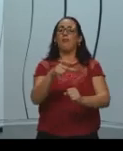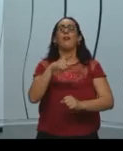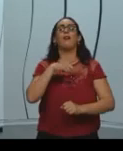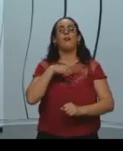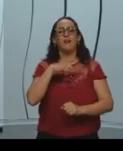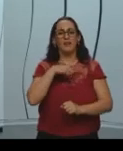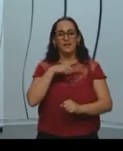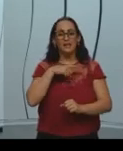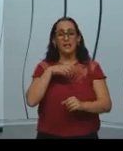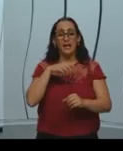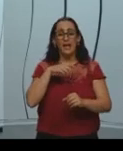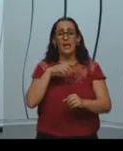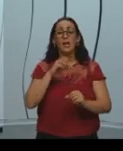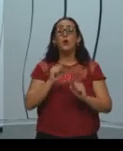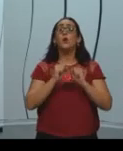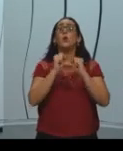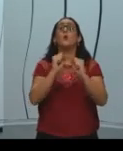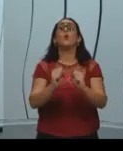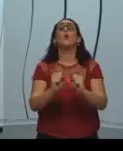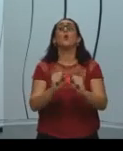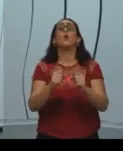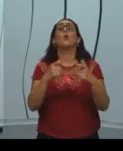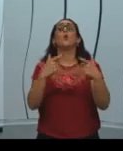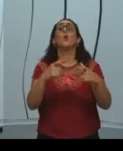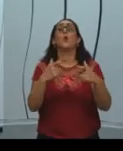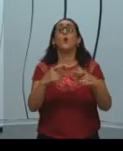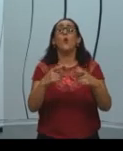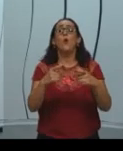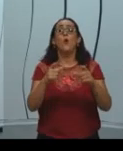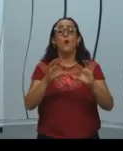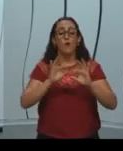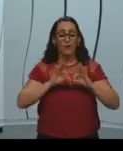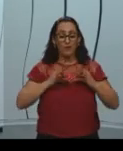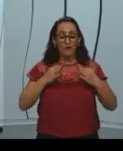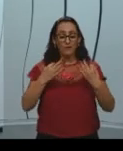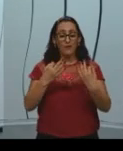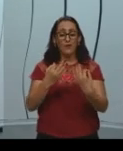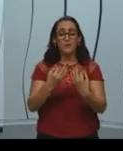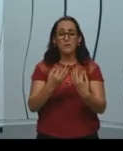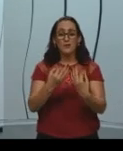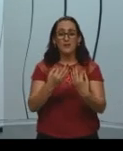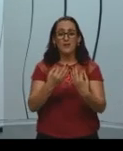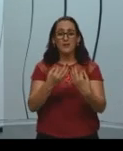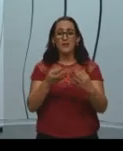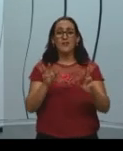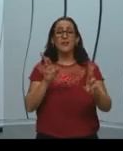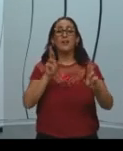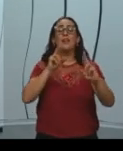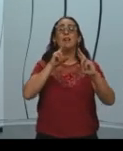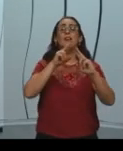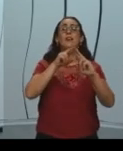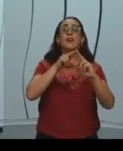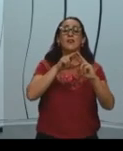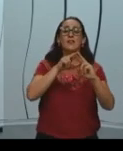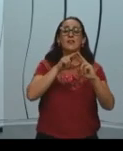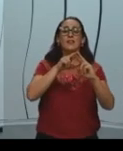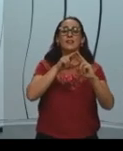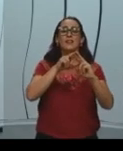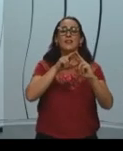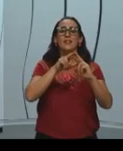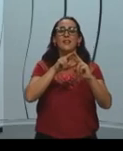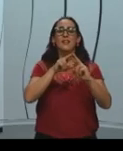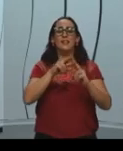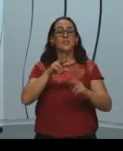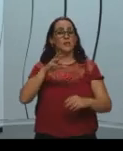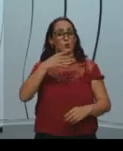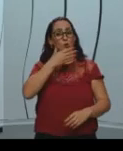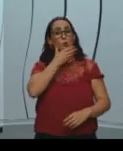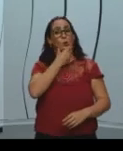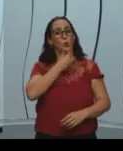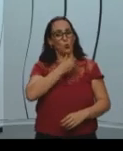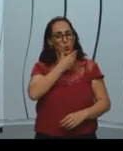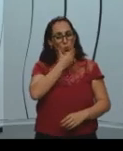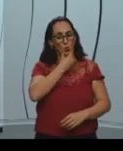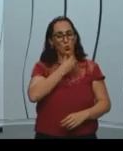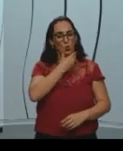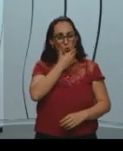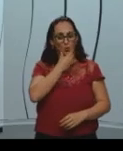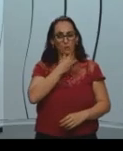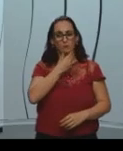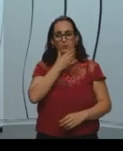de uma família. É uma referência, o que a gente chama de paterfamília. Então, seria a figura de um homem,